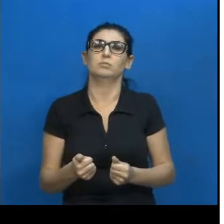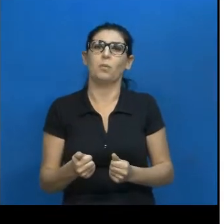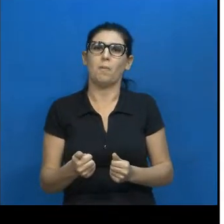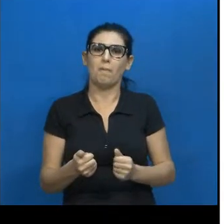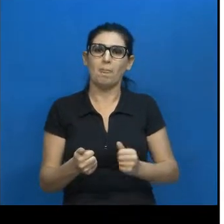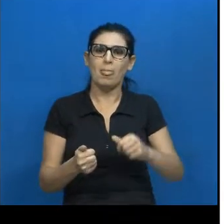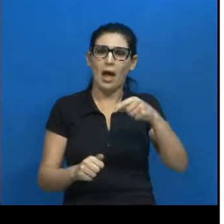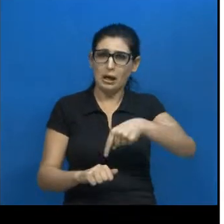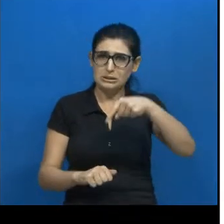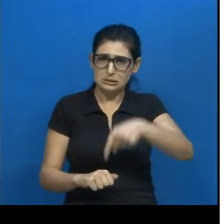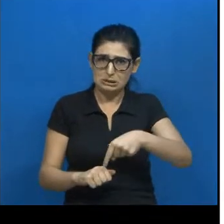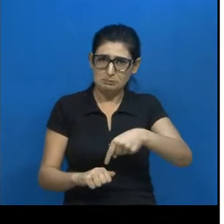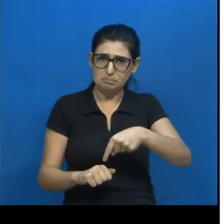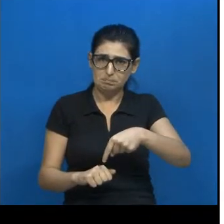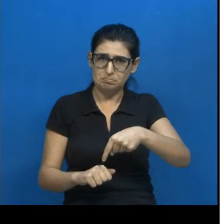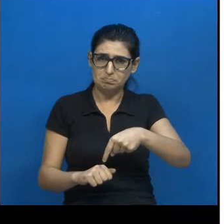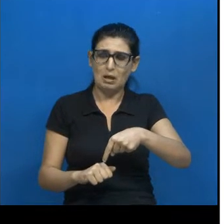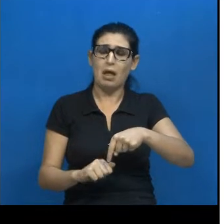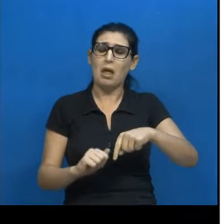tá?